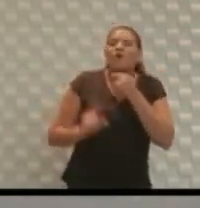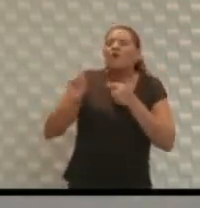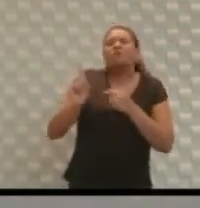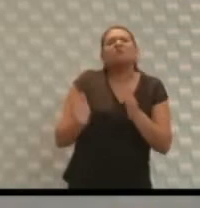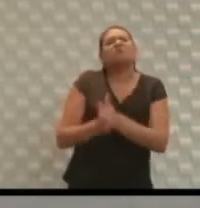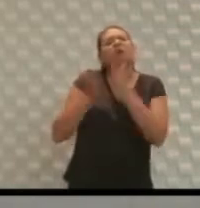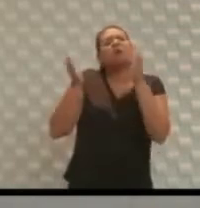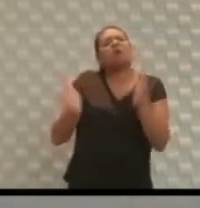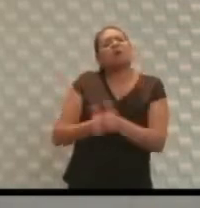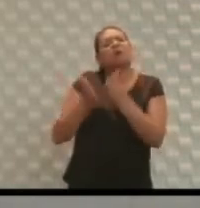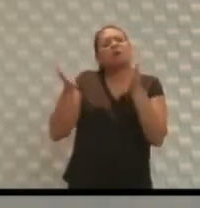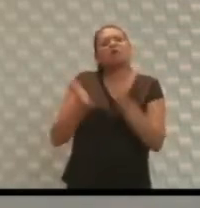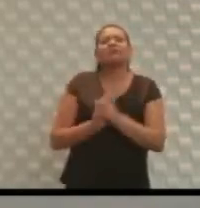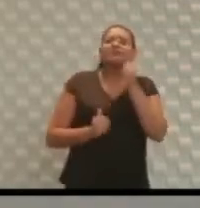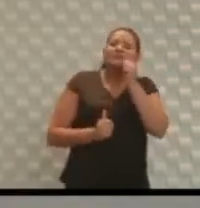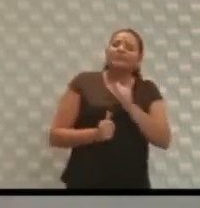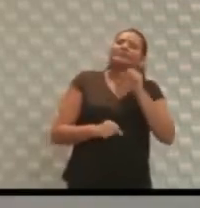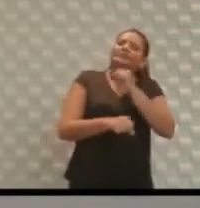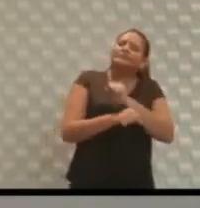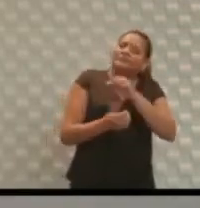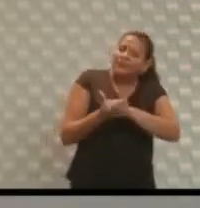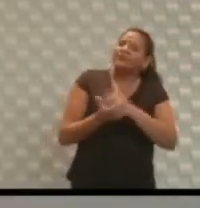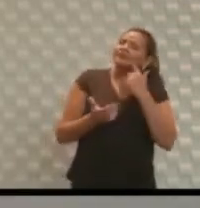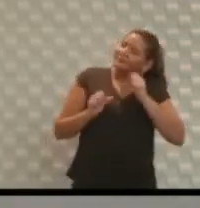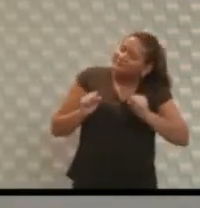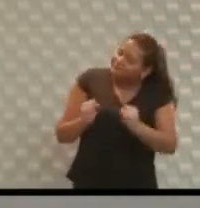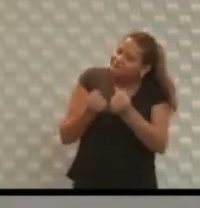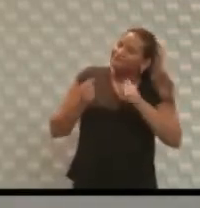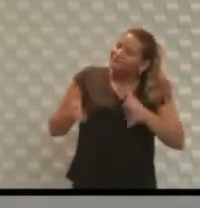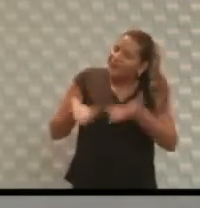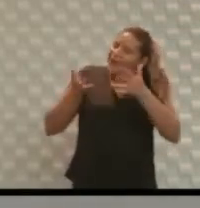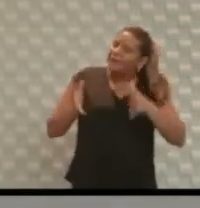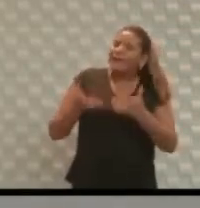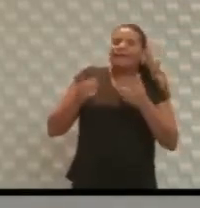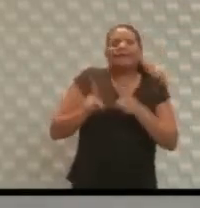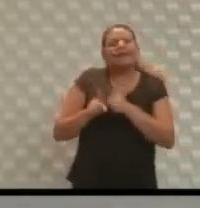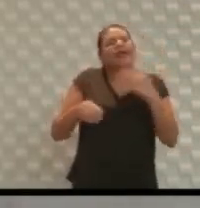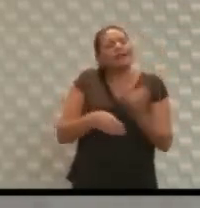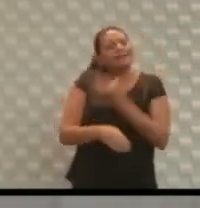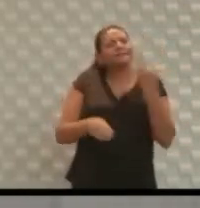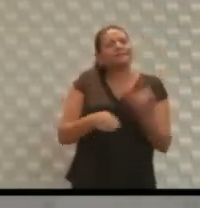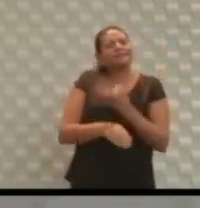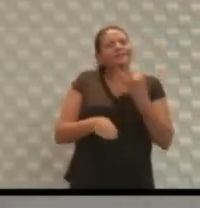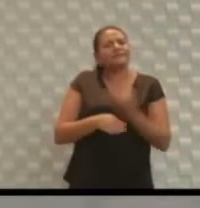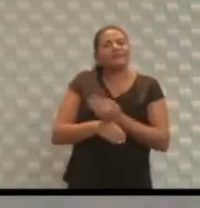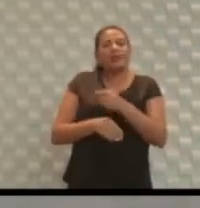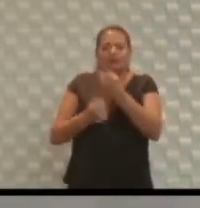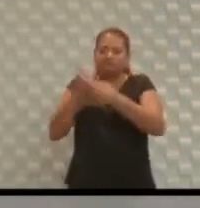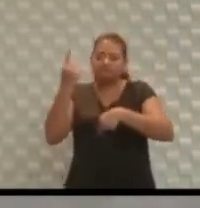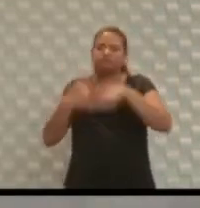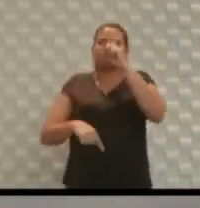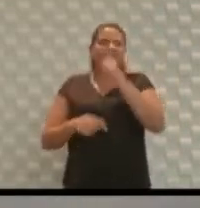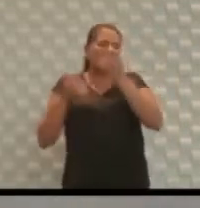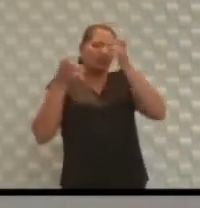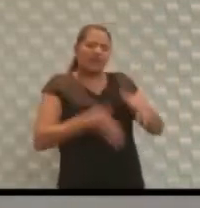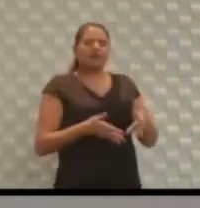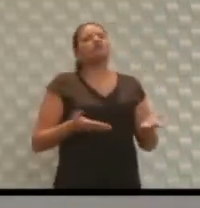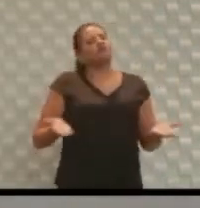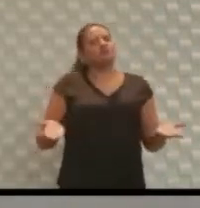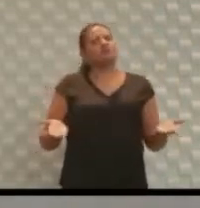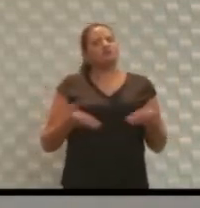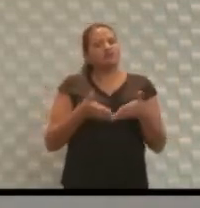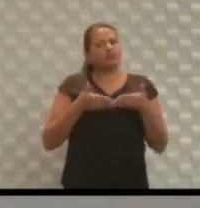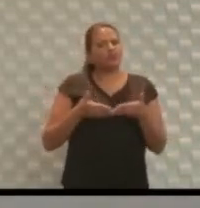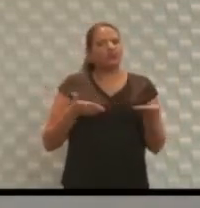tudo junto, sabe? Casamento é aquela coisa de parceria. A gente tem que olhar para o casamento